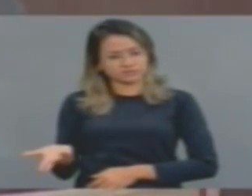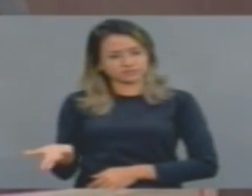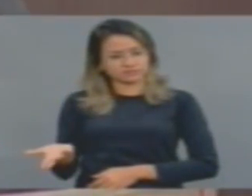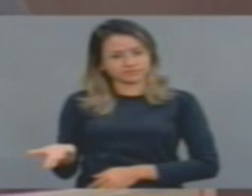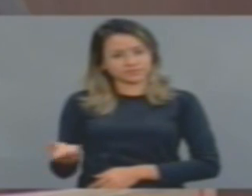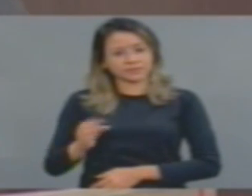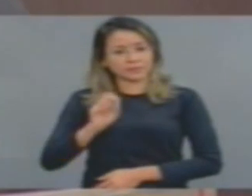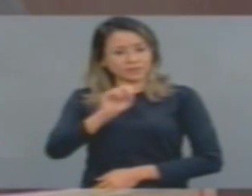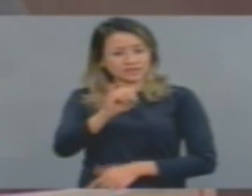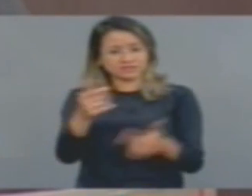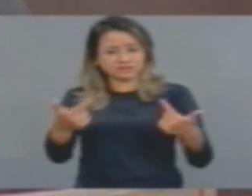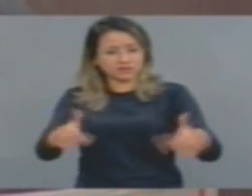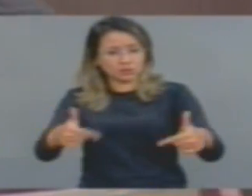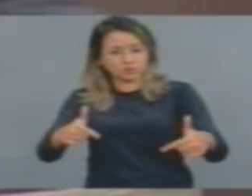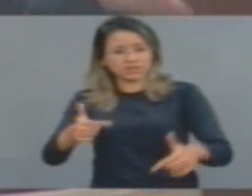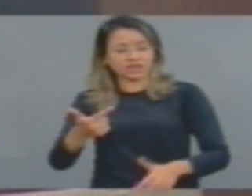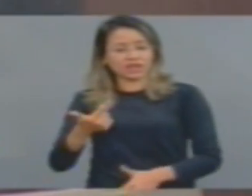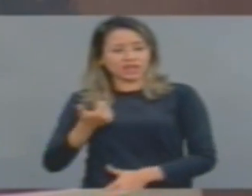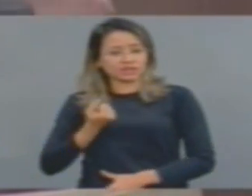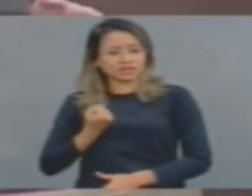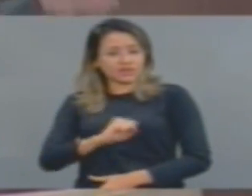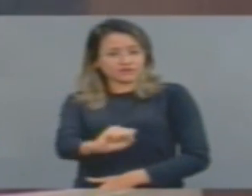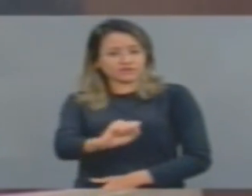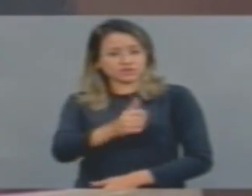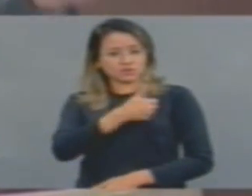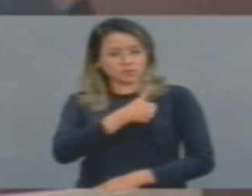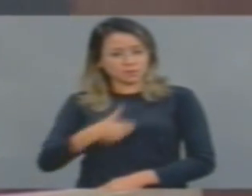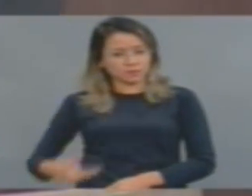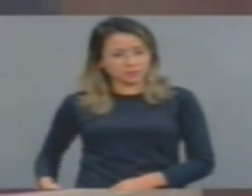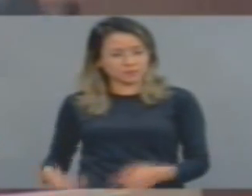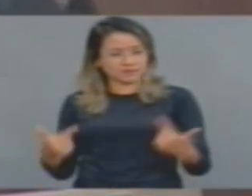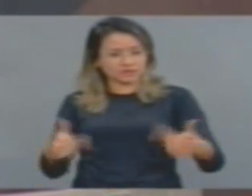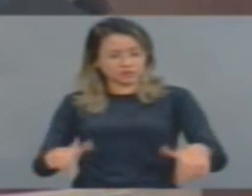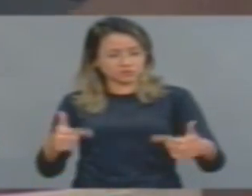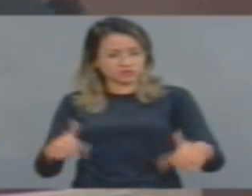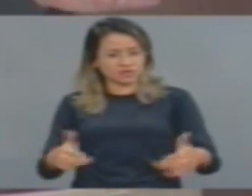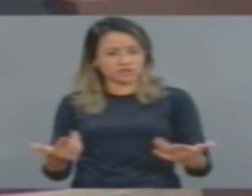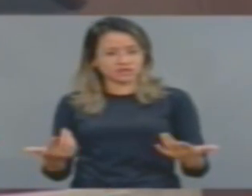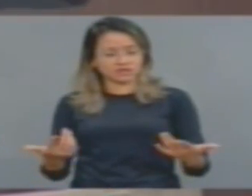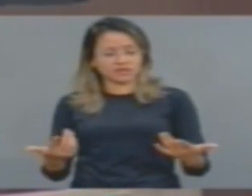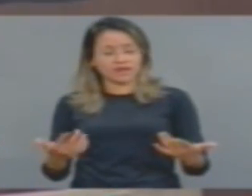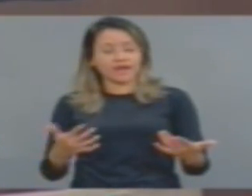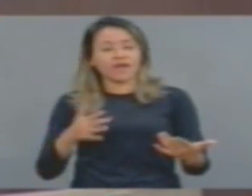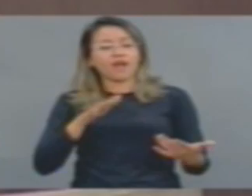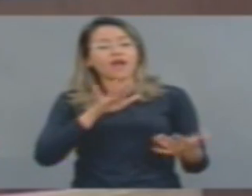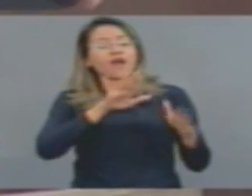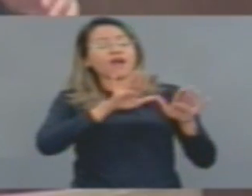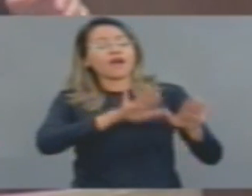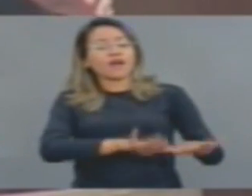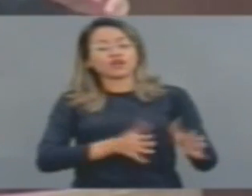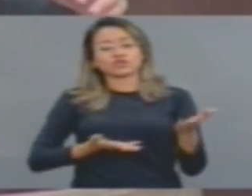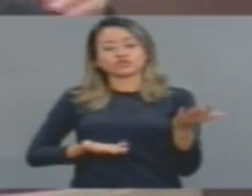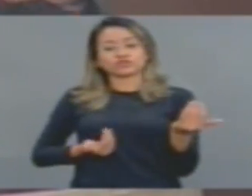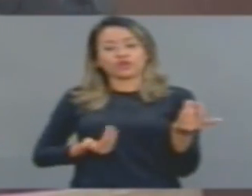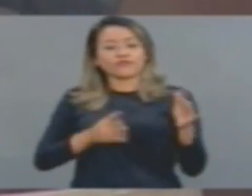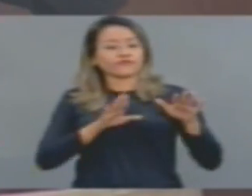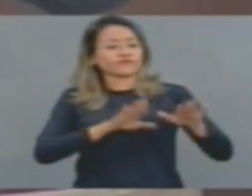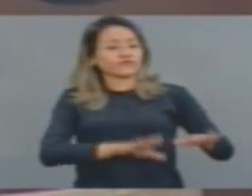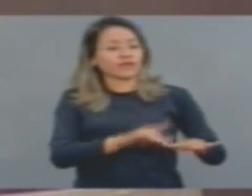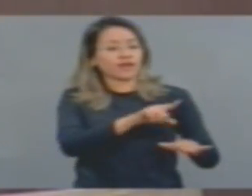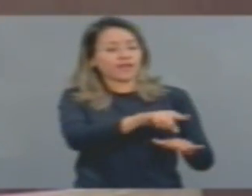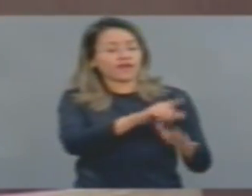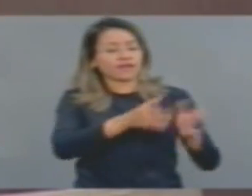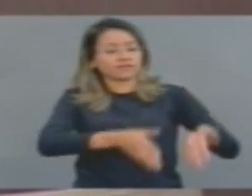Quando não há defensor público, você tem situações de internação provisória, de sanção provisória, que